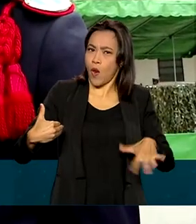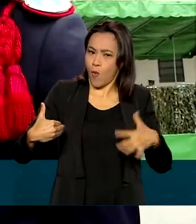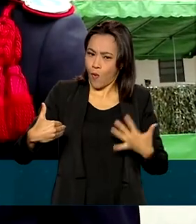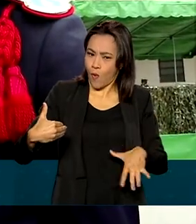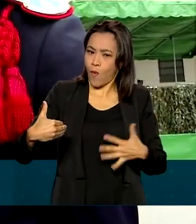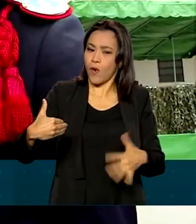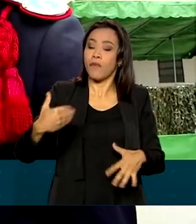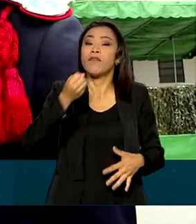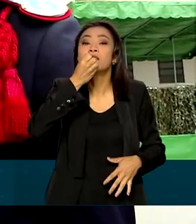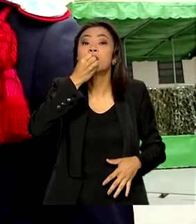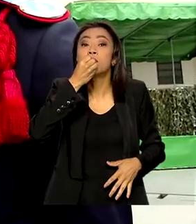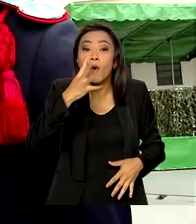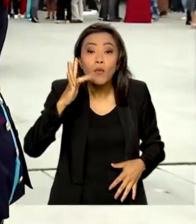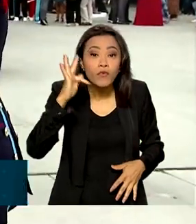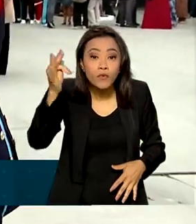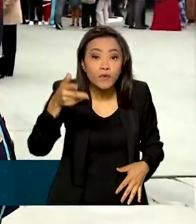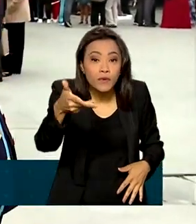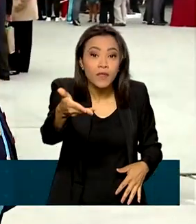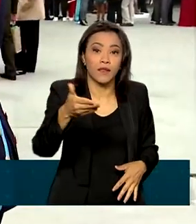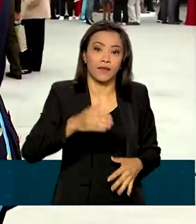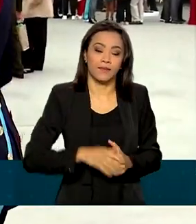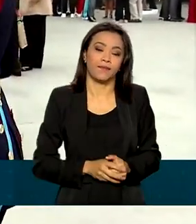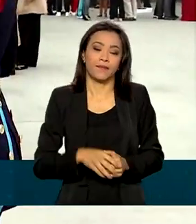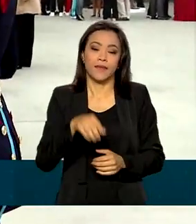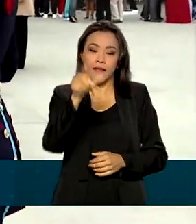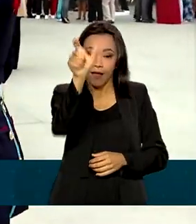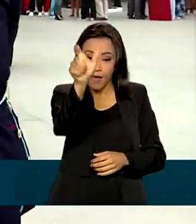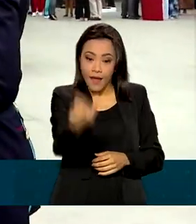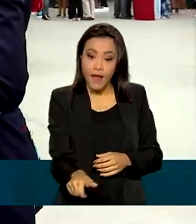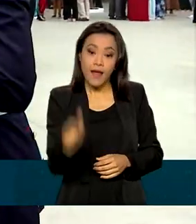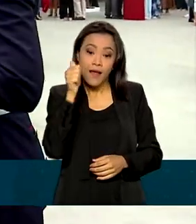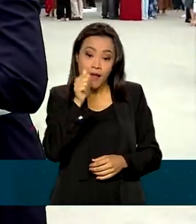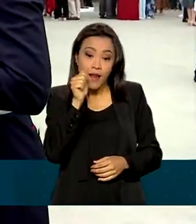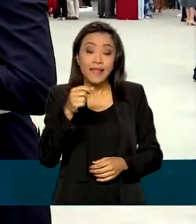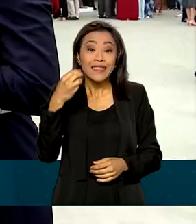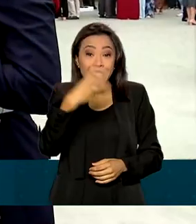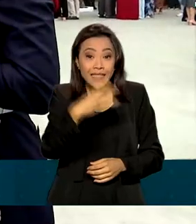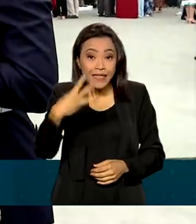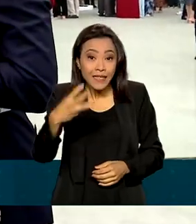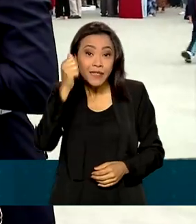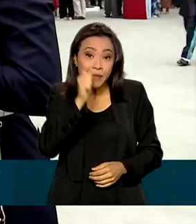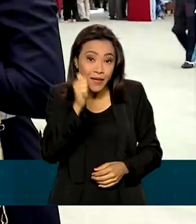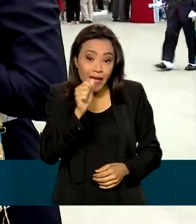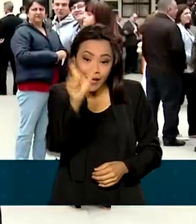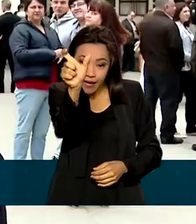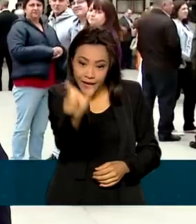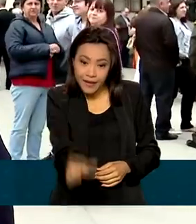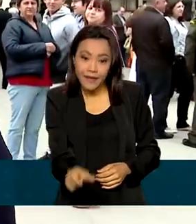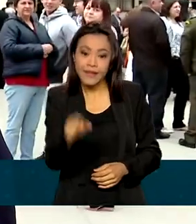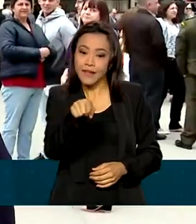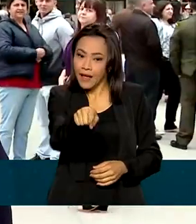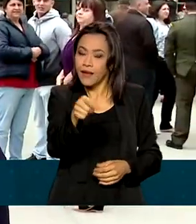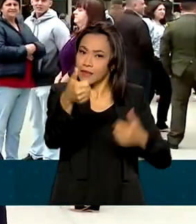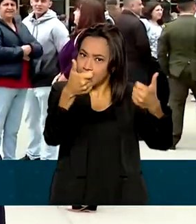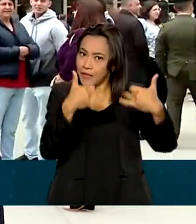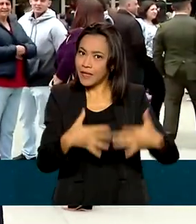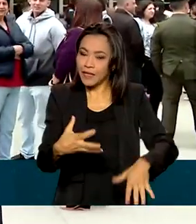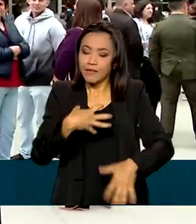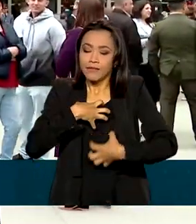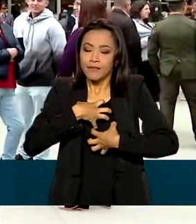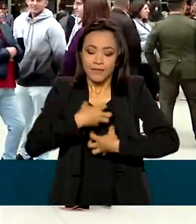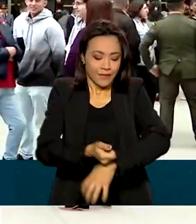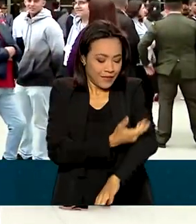muito boa no futuro para ele. Beatriz é uma das 33 mulheres da turma deste ano e revela o